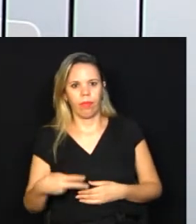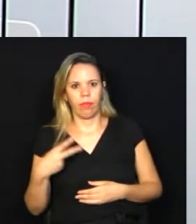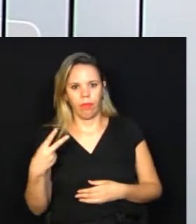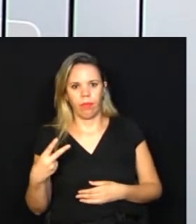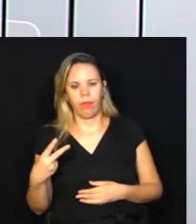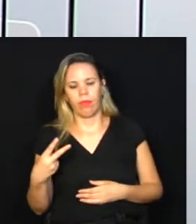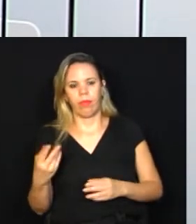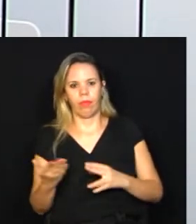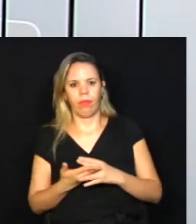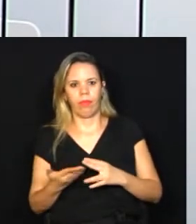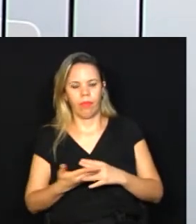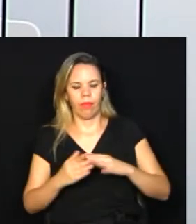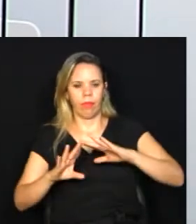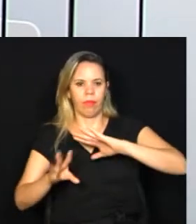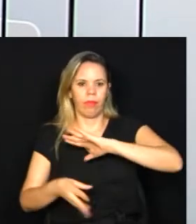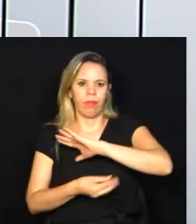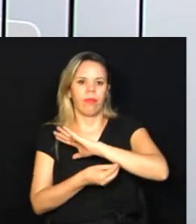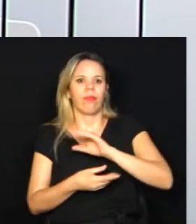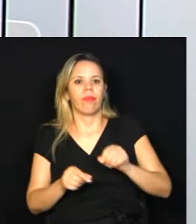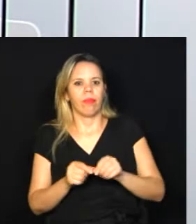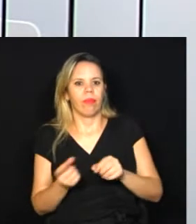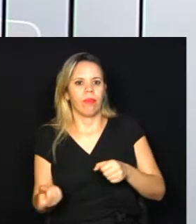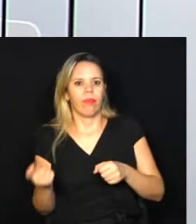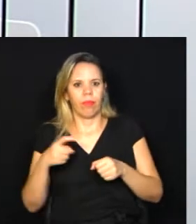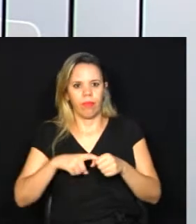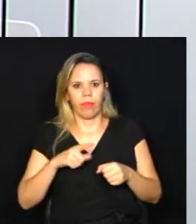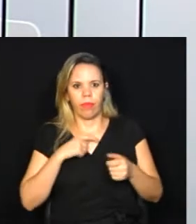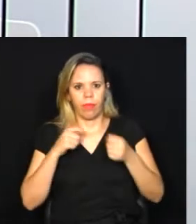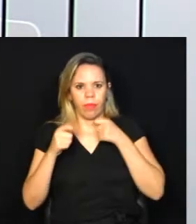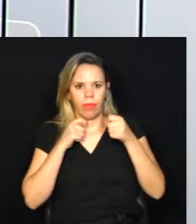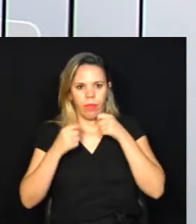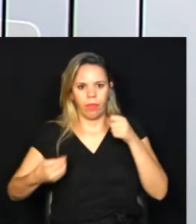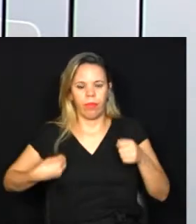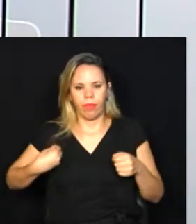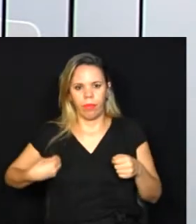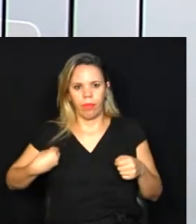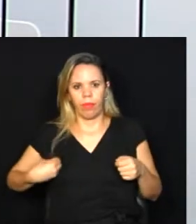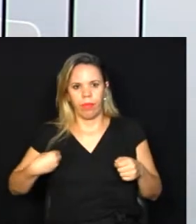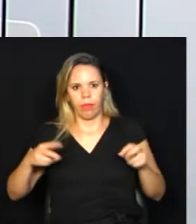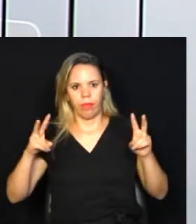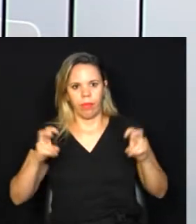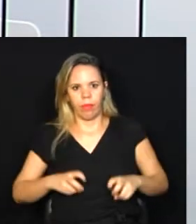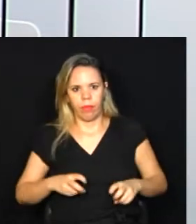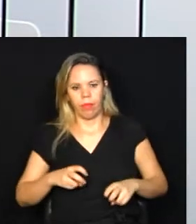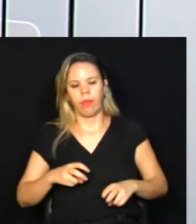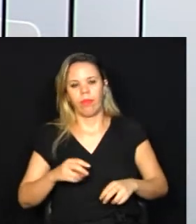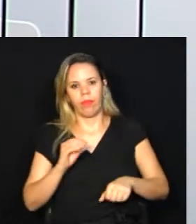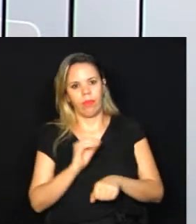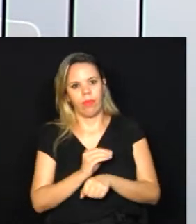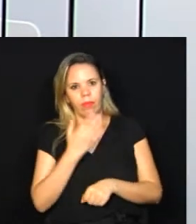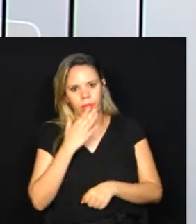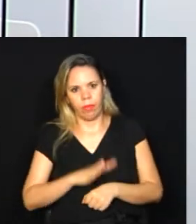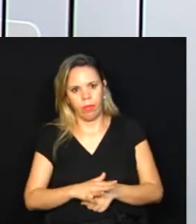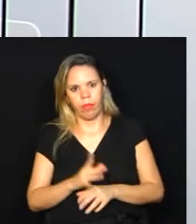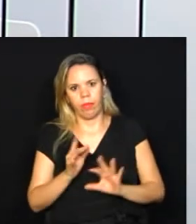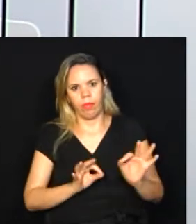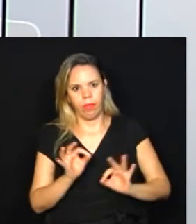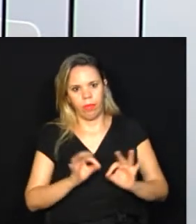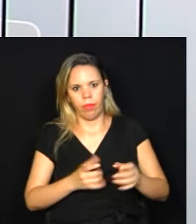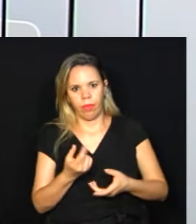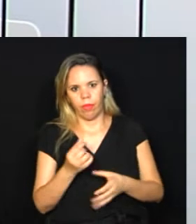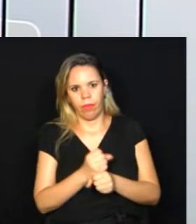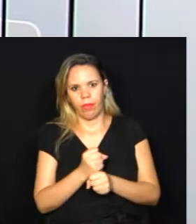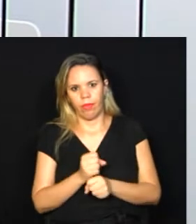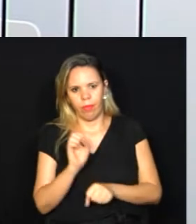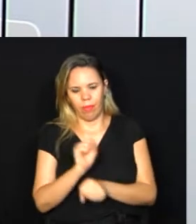o segundo intervalo aqui no câmera total e na volta tem entrevista ao vivo sobre maternidade E o planejamento